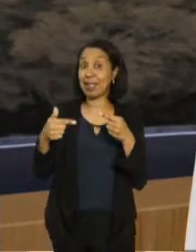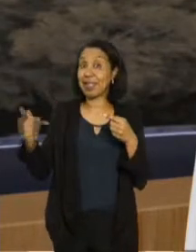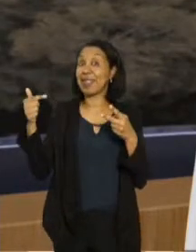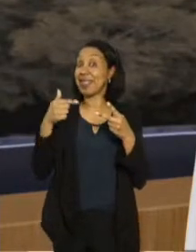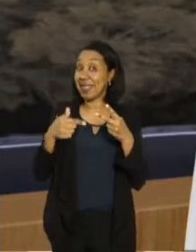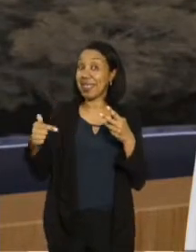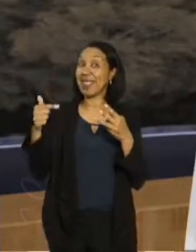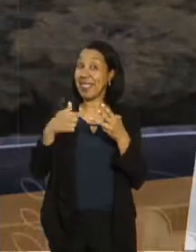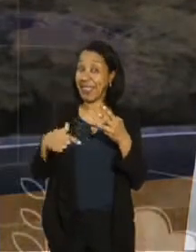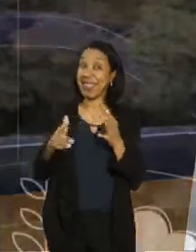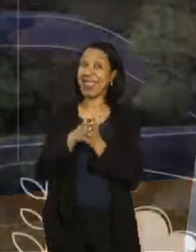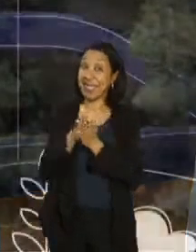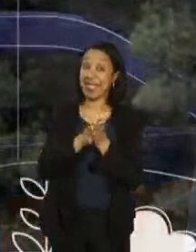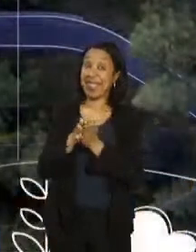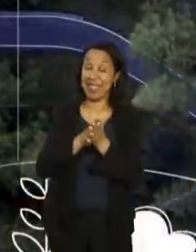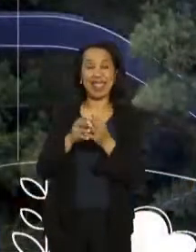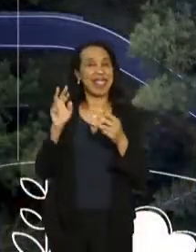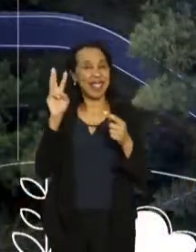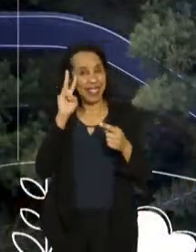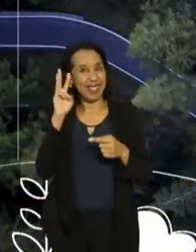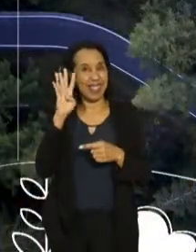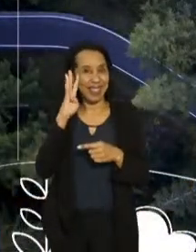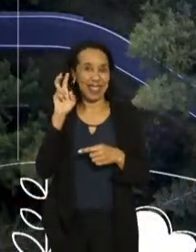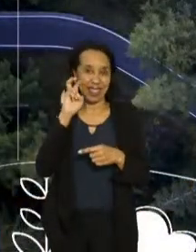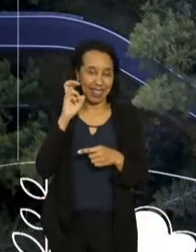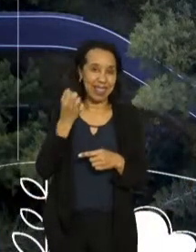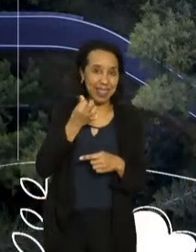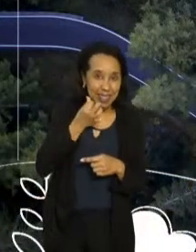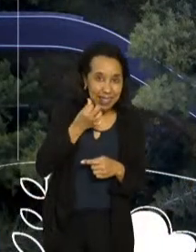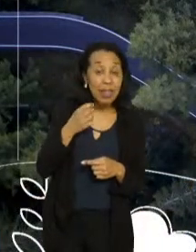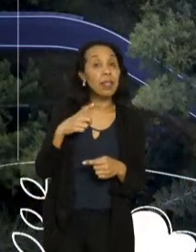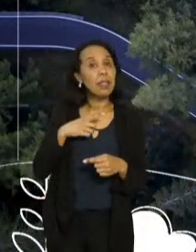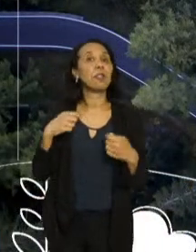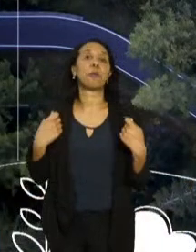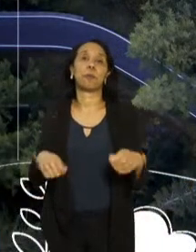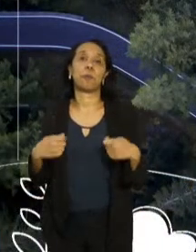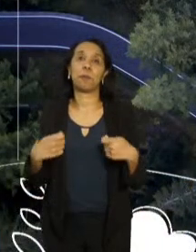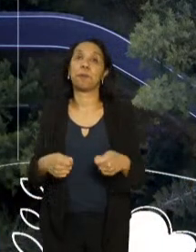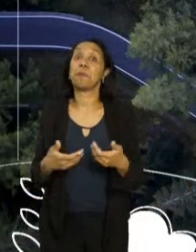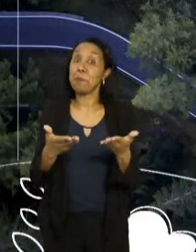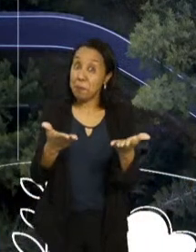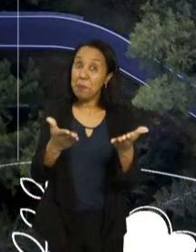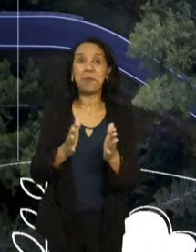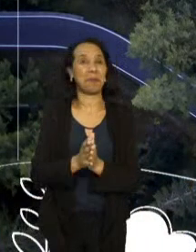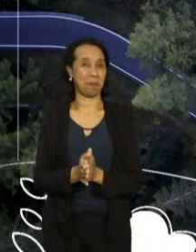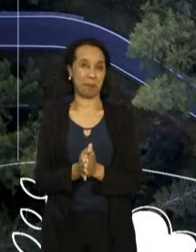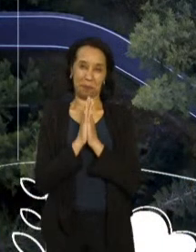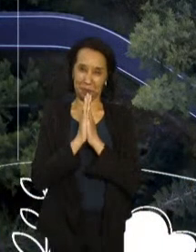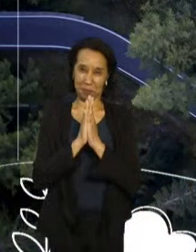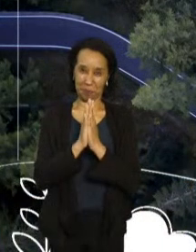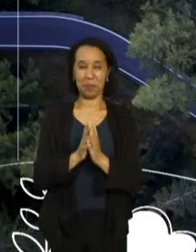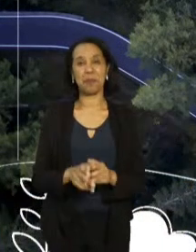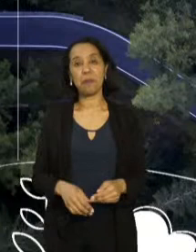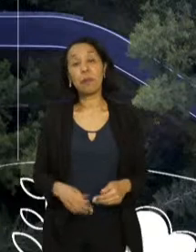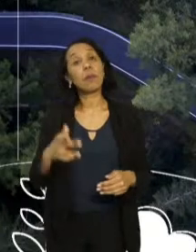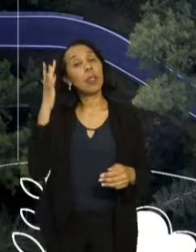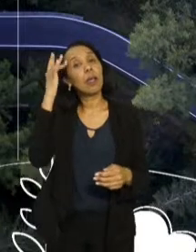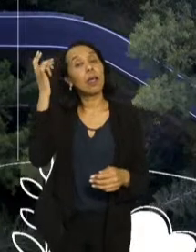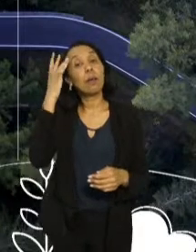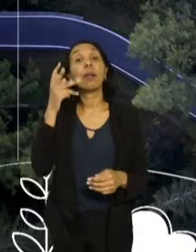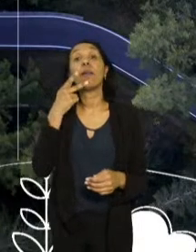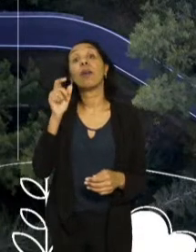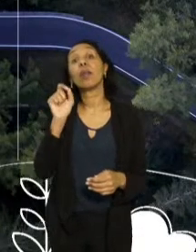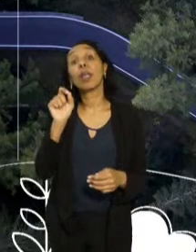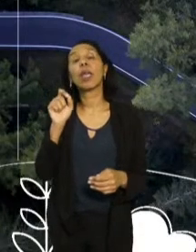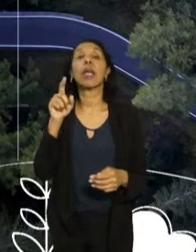como falei, a partir terça, quarta, quinta e sexta, que eu preciso contar com vocês. Não me deixem na mão. Amanhã a gente vai falar